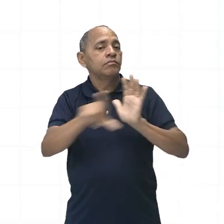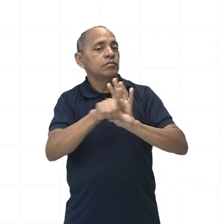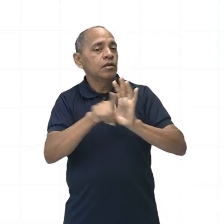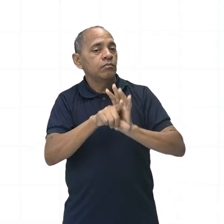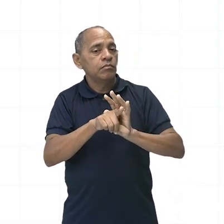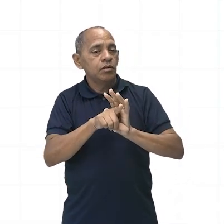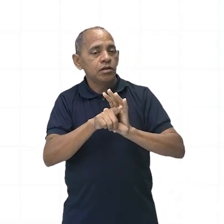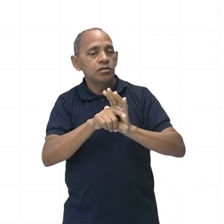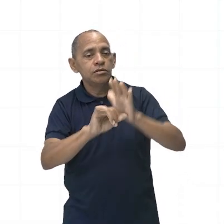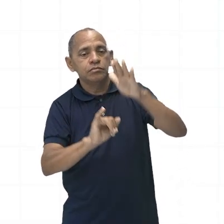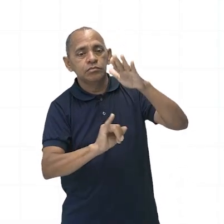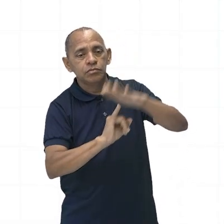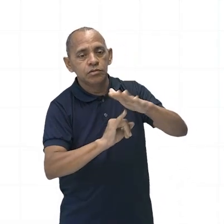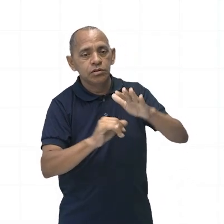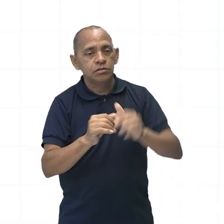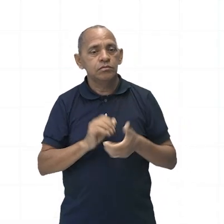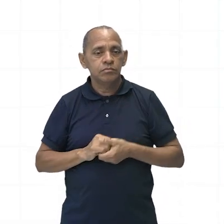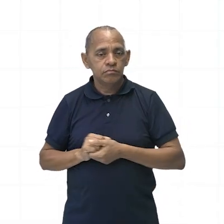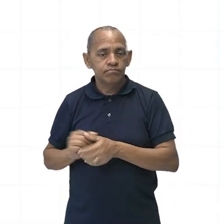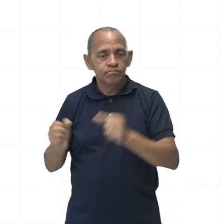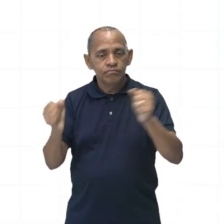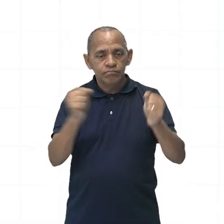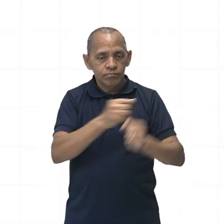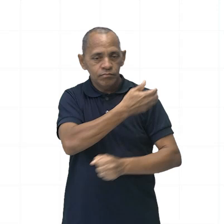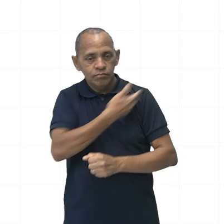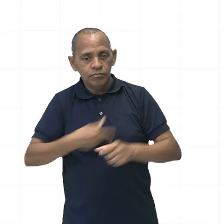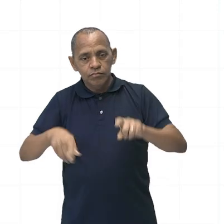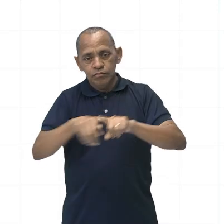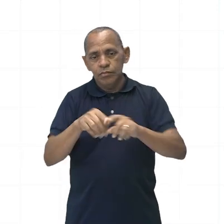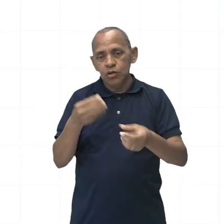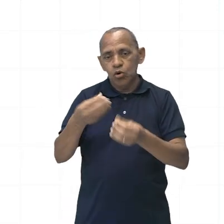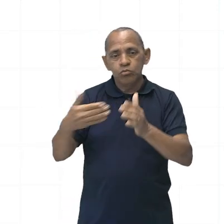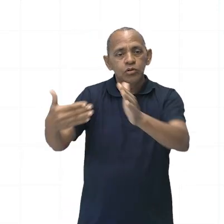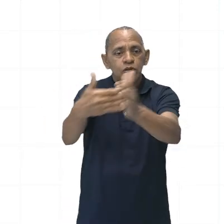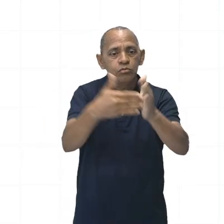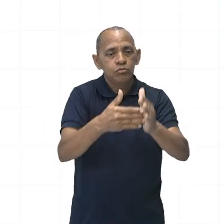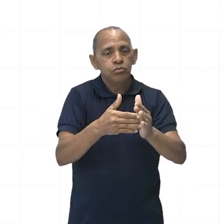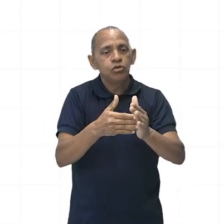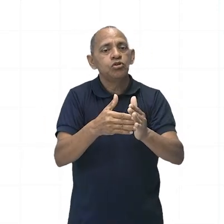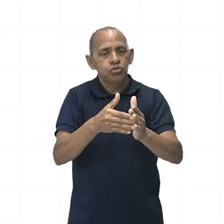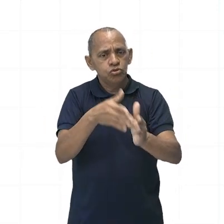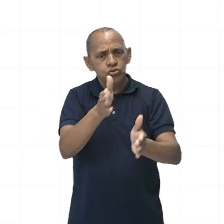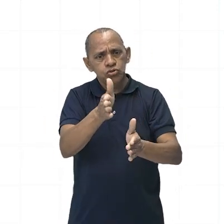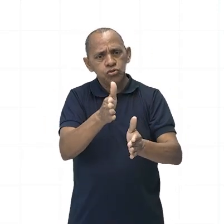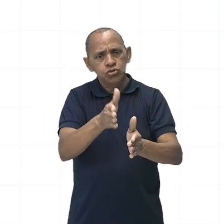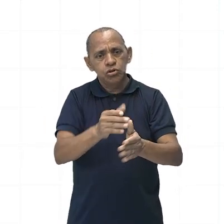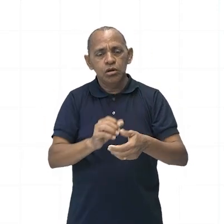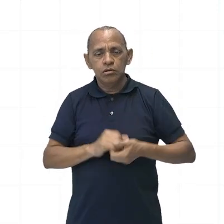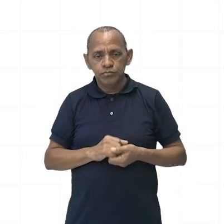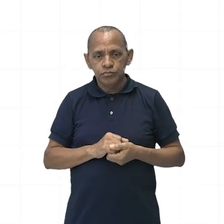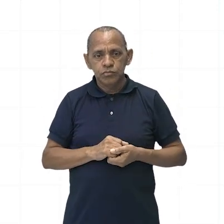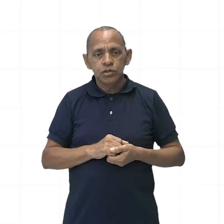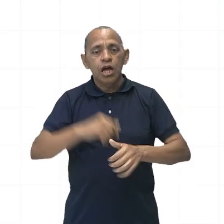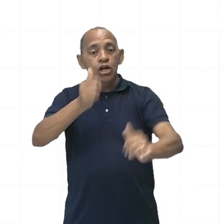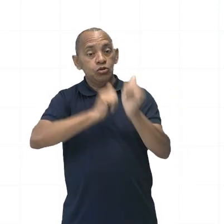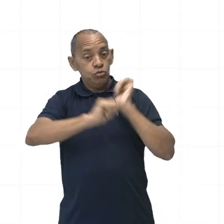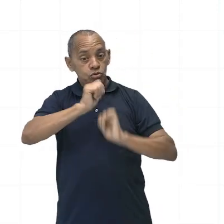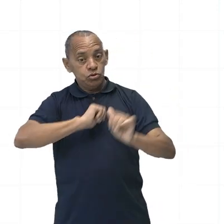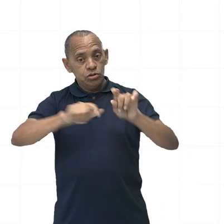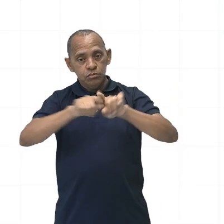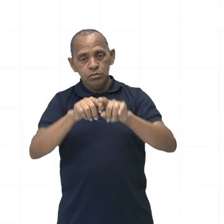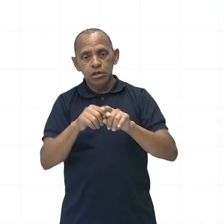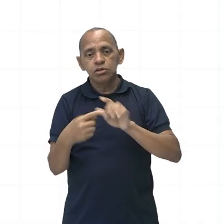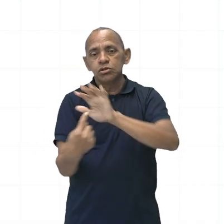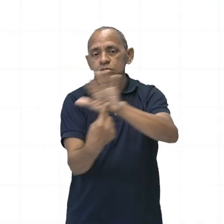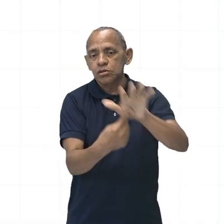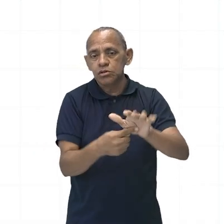poder público com objetivos de conservação e limites bem definidos sobre o regime especial de administração, ao qual se aplicam